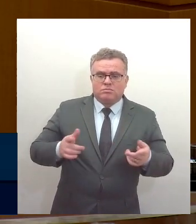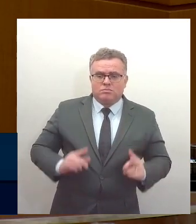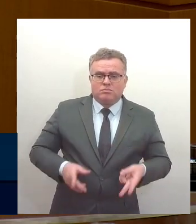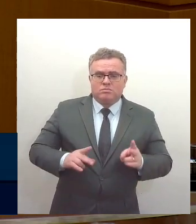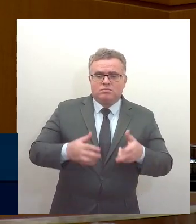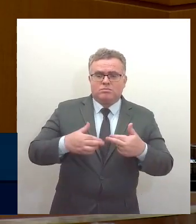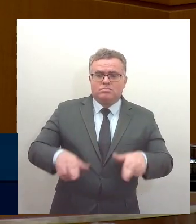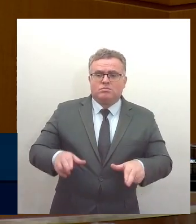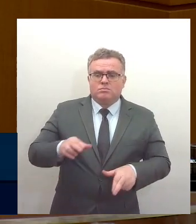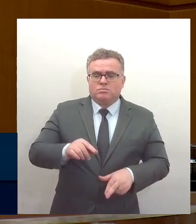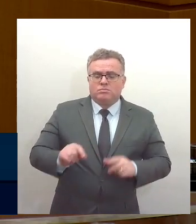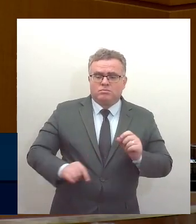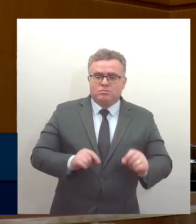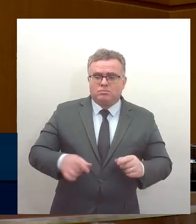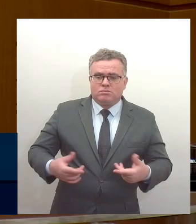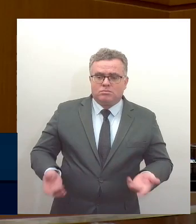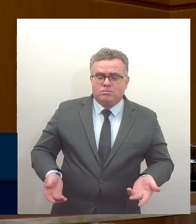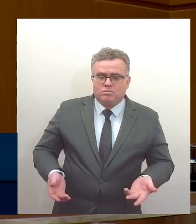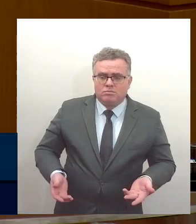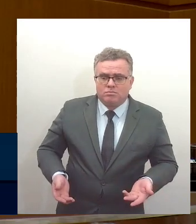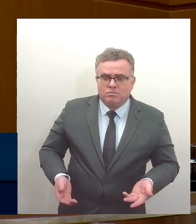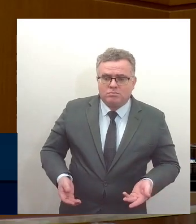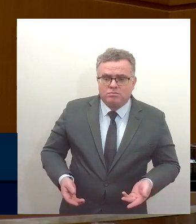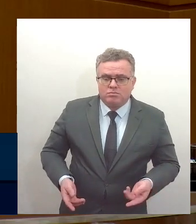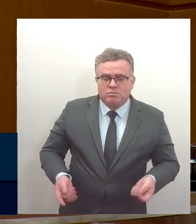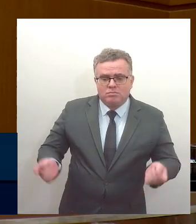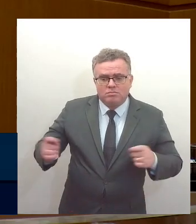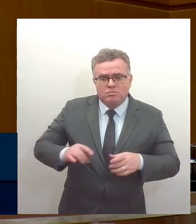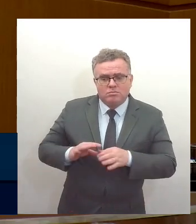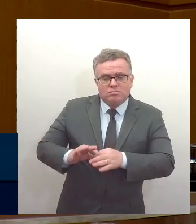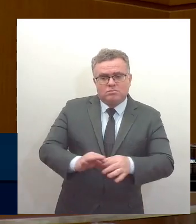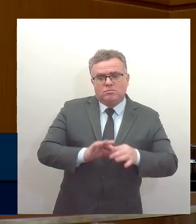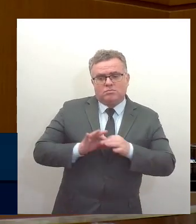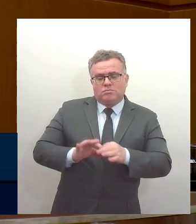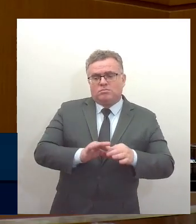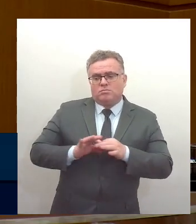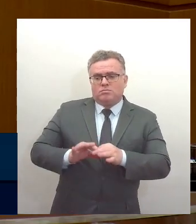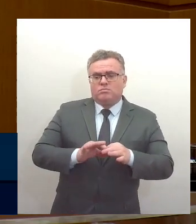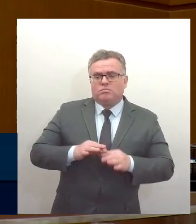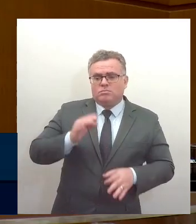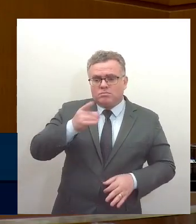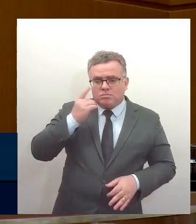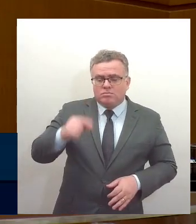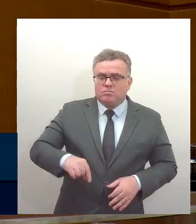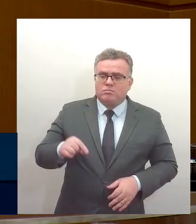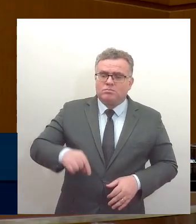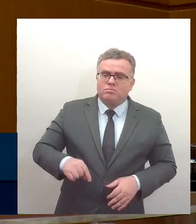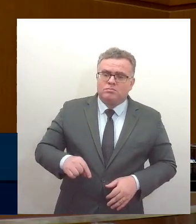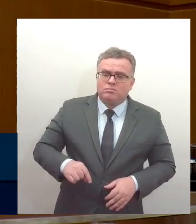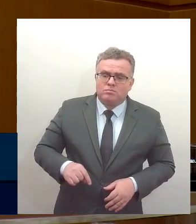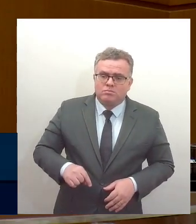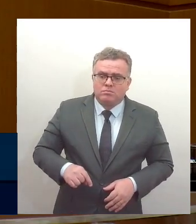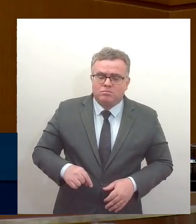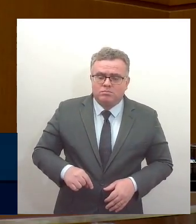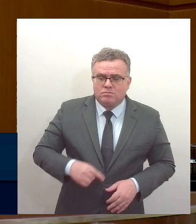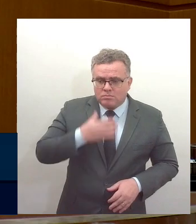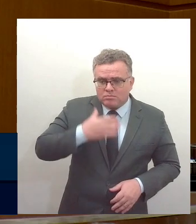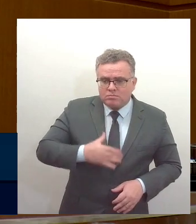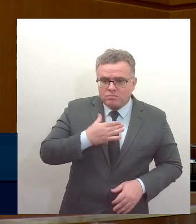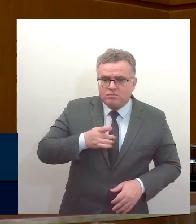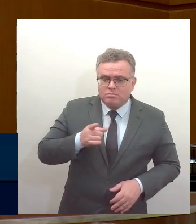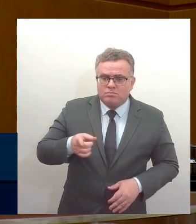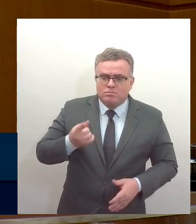juntar todo mundo, se todos os deputados aqui chegar no final do ano e dar uma contribuiçãozinha das suas emendas,